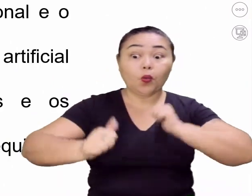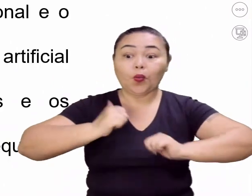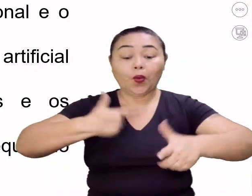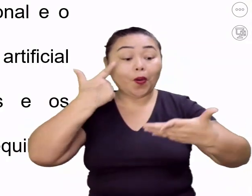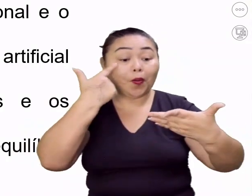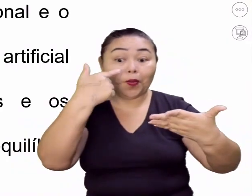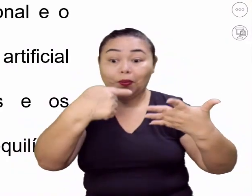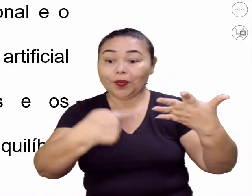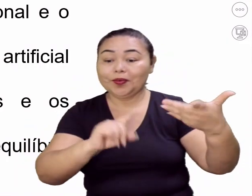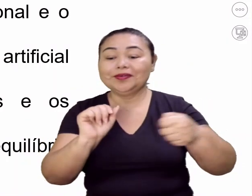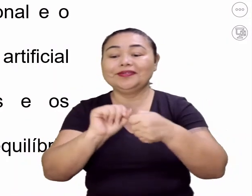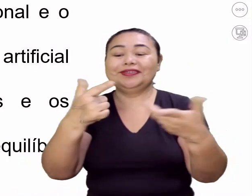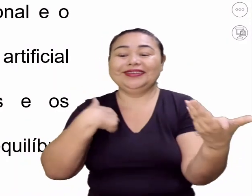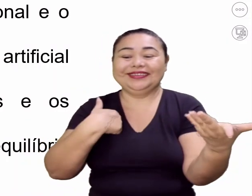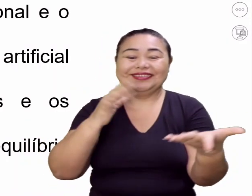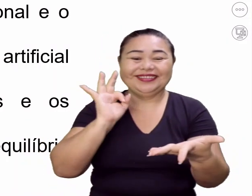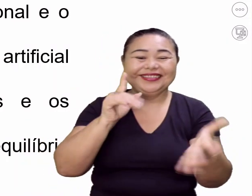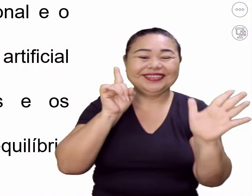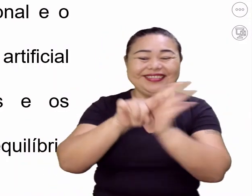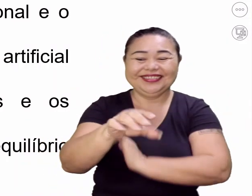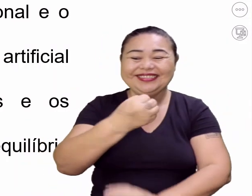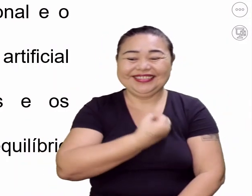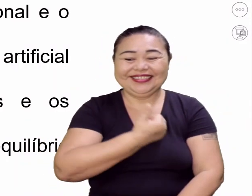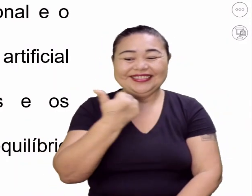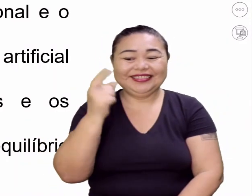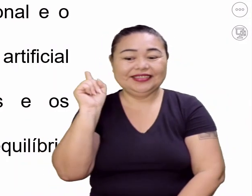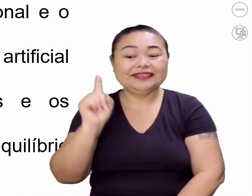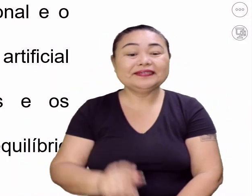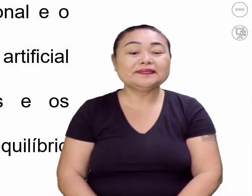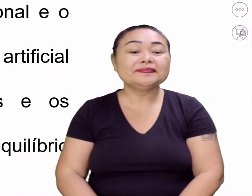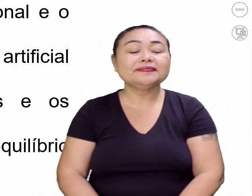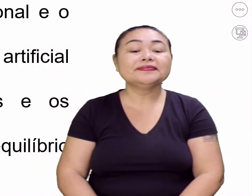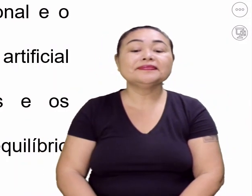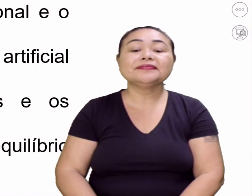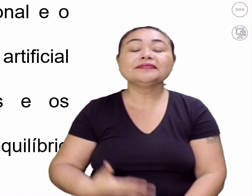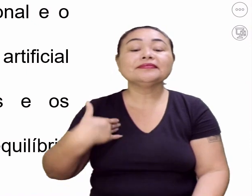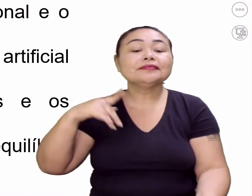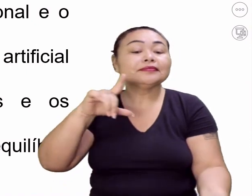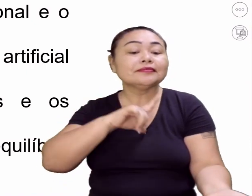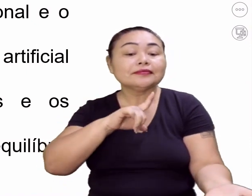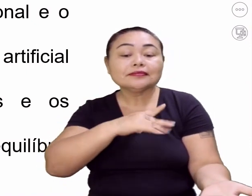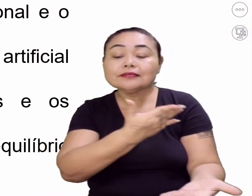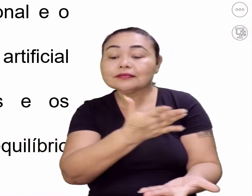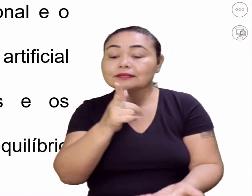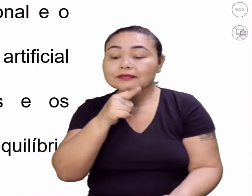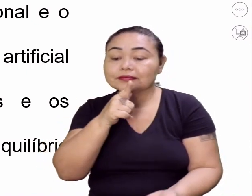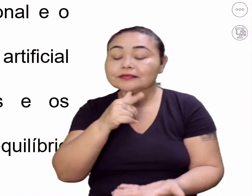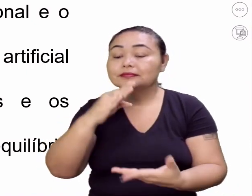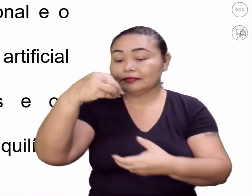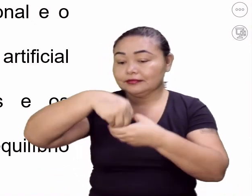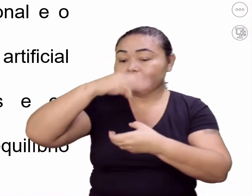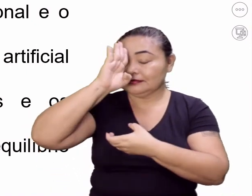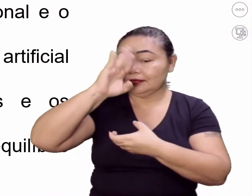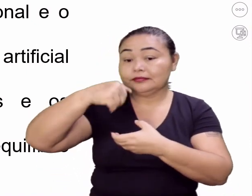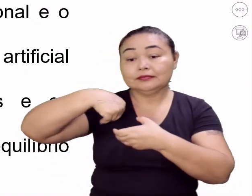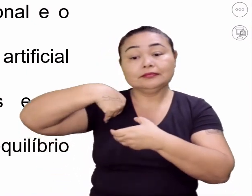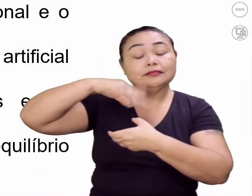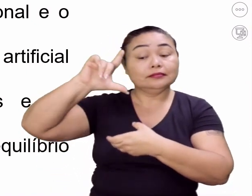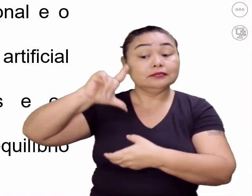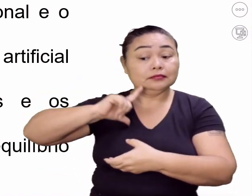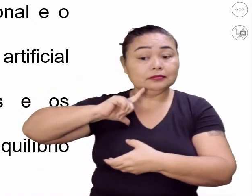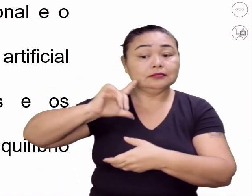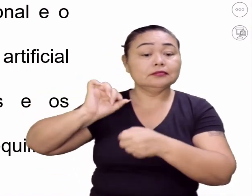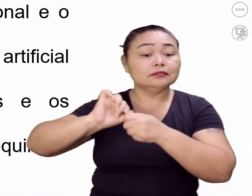o resultado, né, professor Jorge? É isso aí. Questão 1. Vamos lá. A disponibilidade de água no Brasil é elevada,